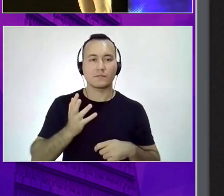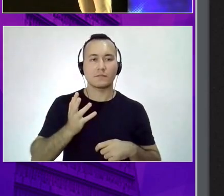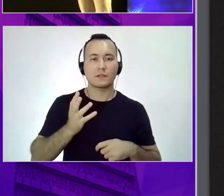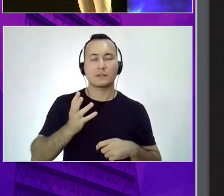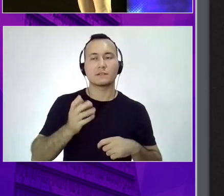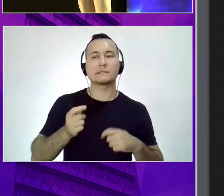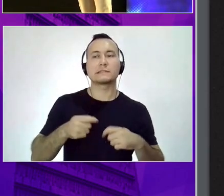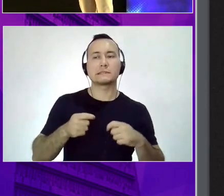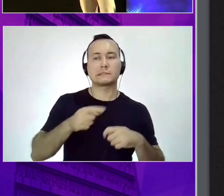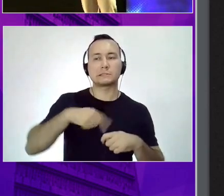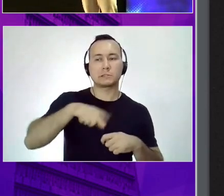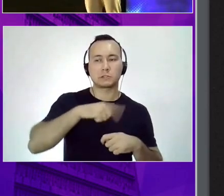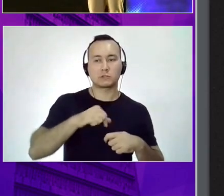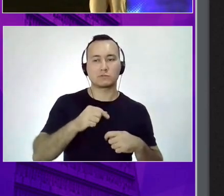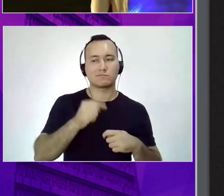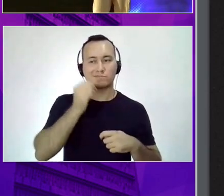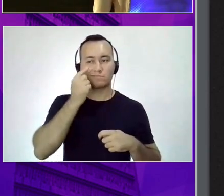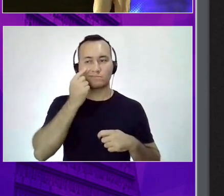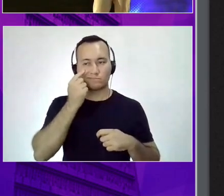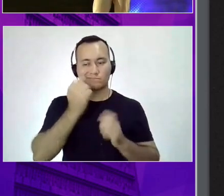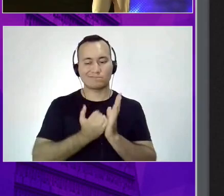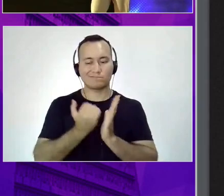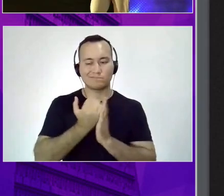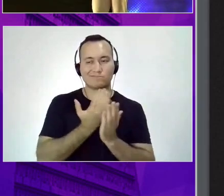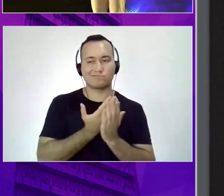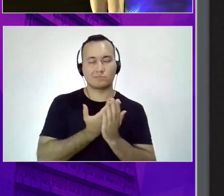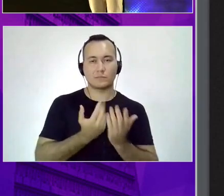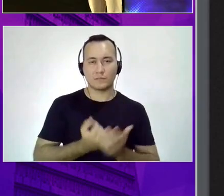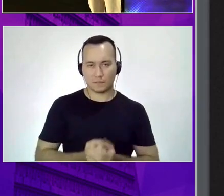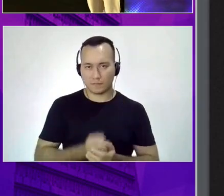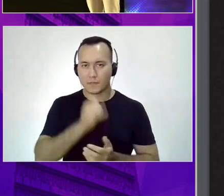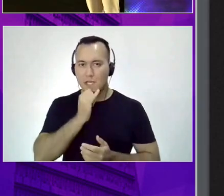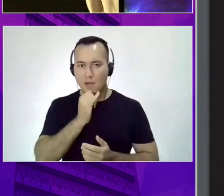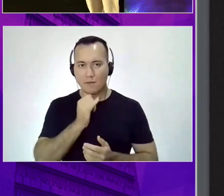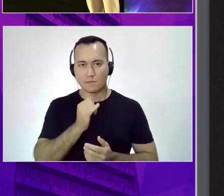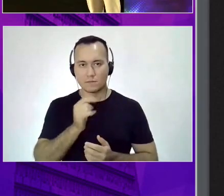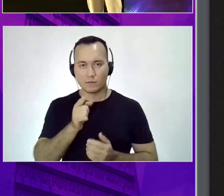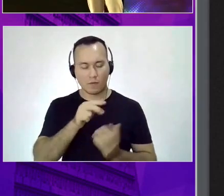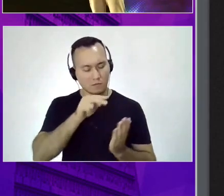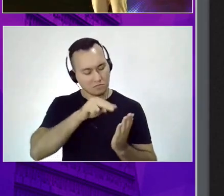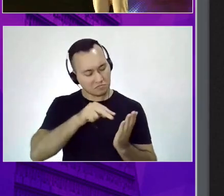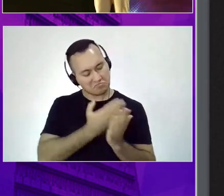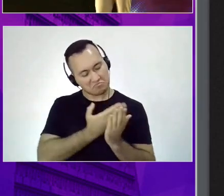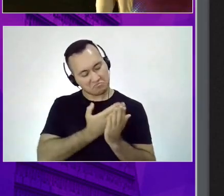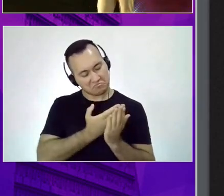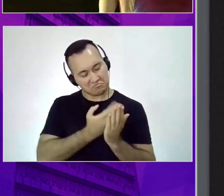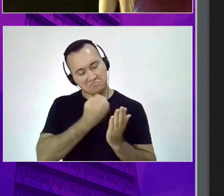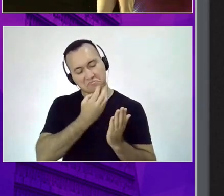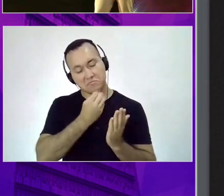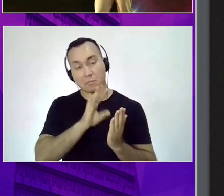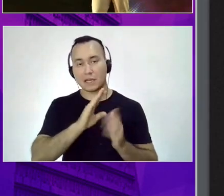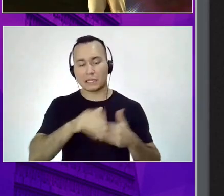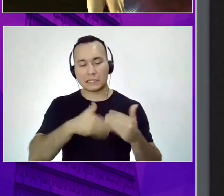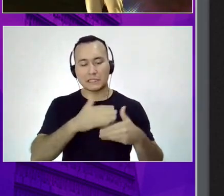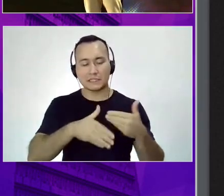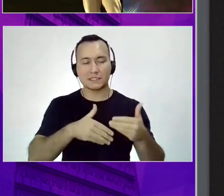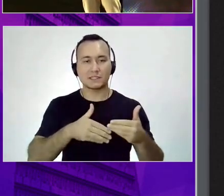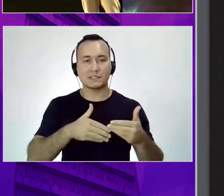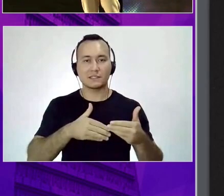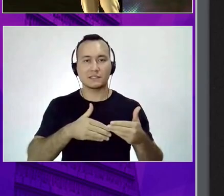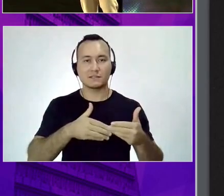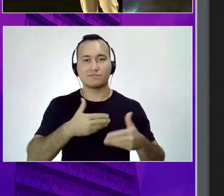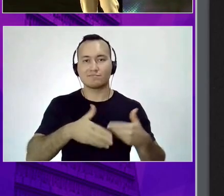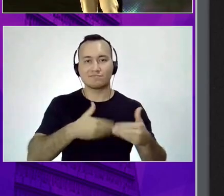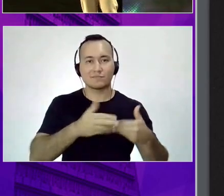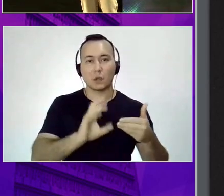É tipo andar, pode estudar, muito lindo, mas na prática, provavelmente você vai começar a pedalar e aí vai levar os primeiros tombos ali, vai precisar alguém te ajudando